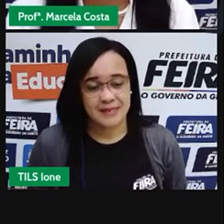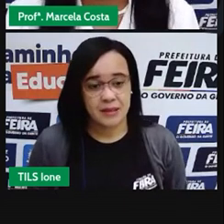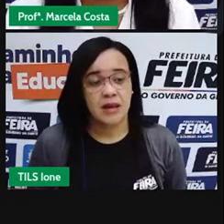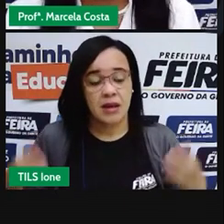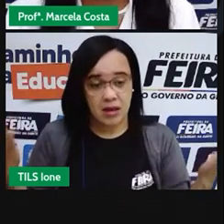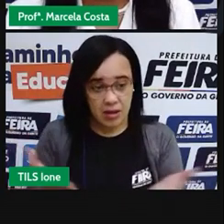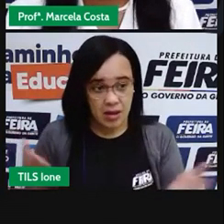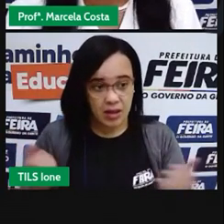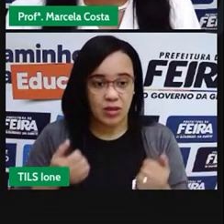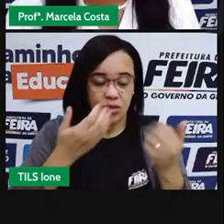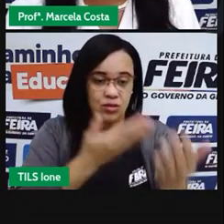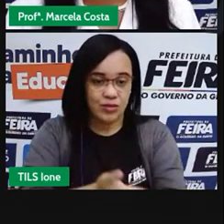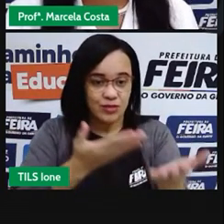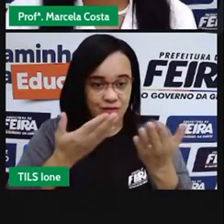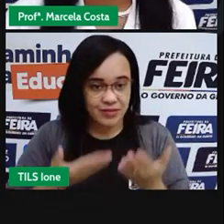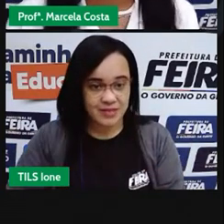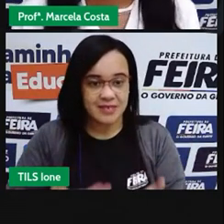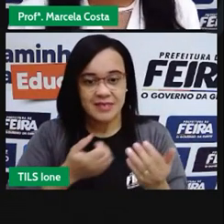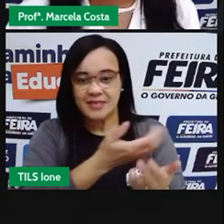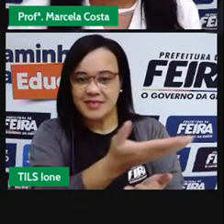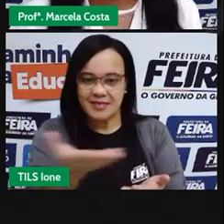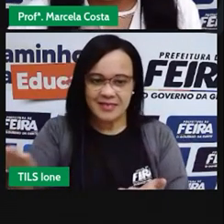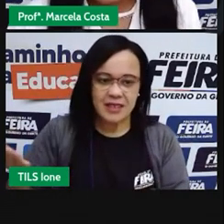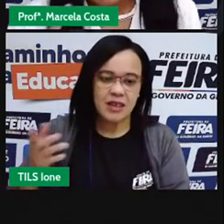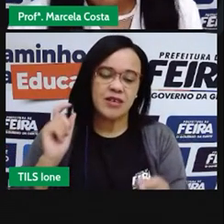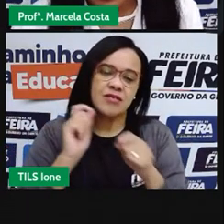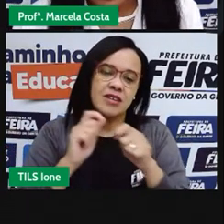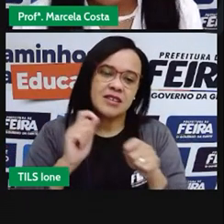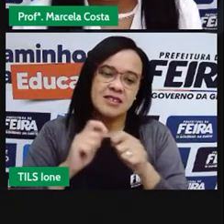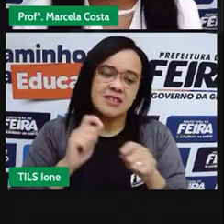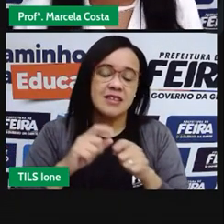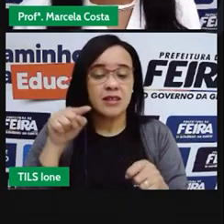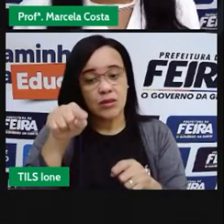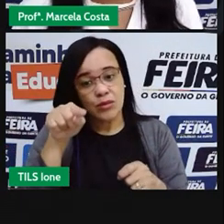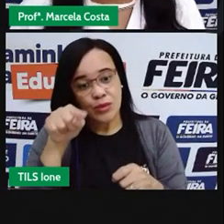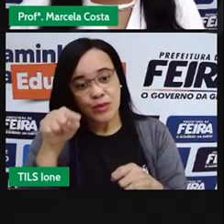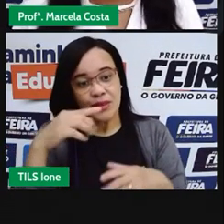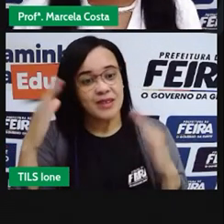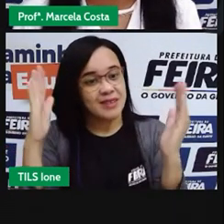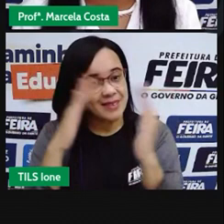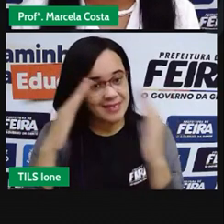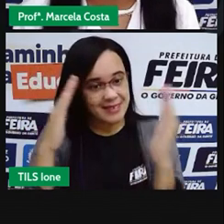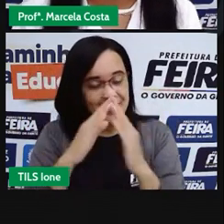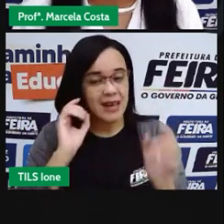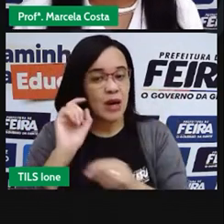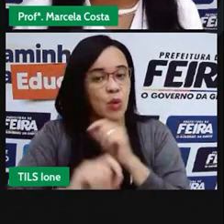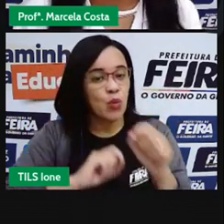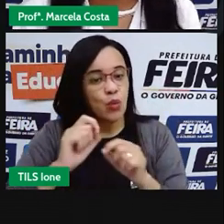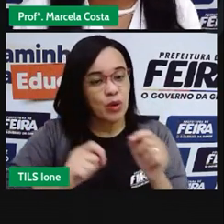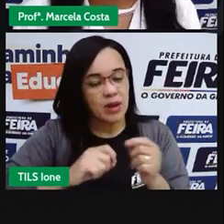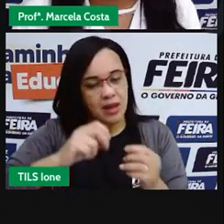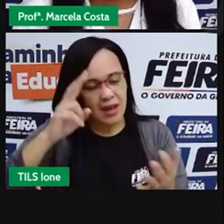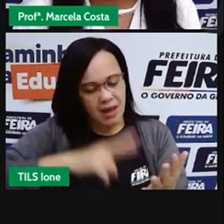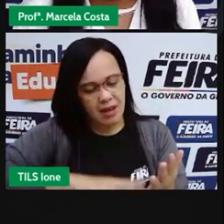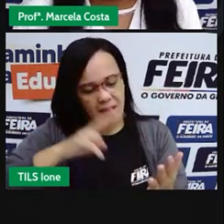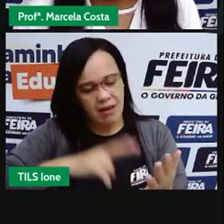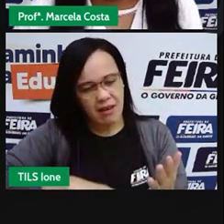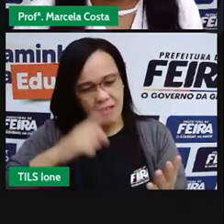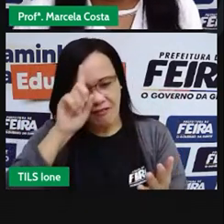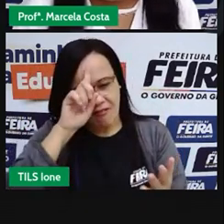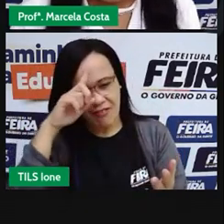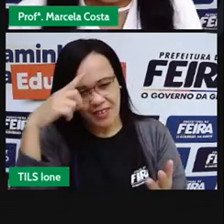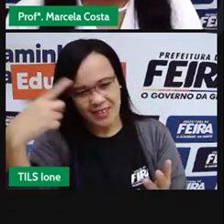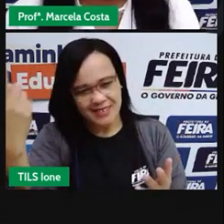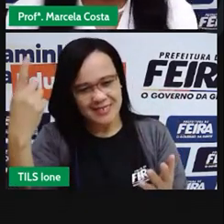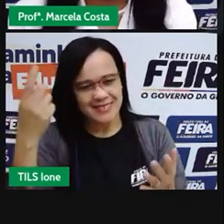convidar você a fazer você mesmo uma releitura do conto dos Três